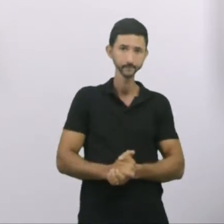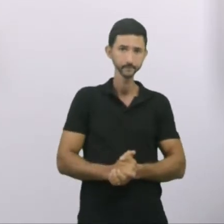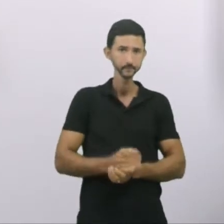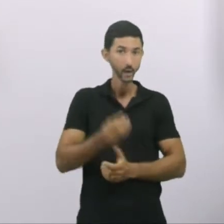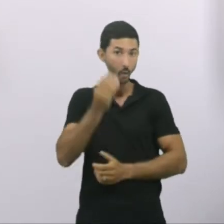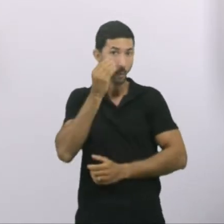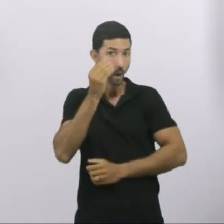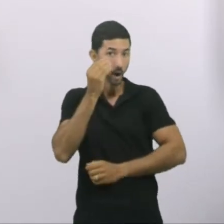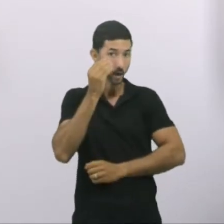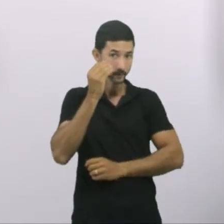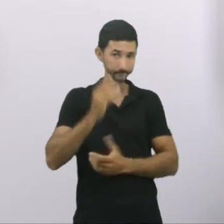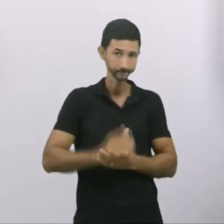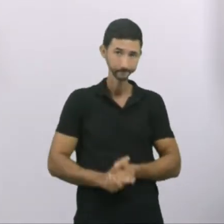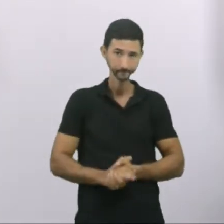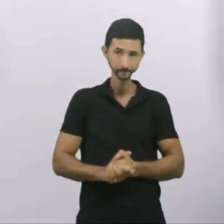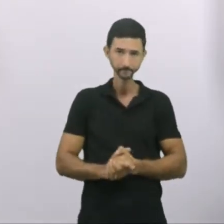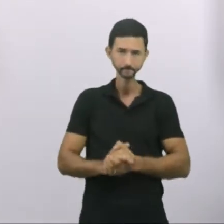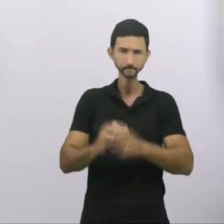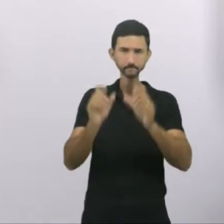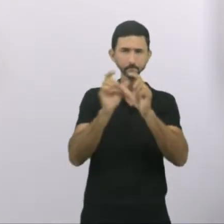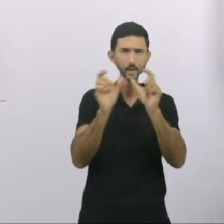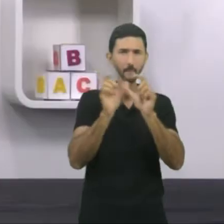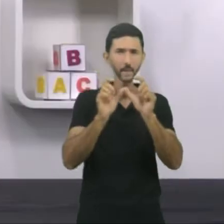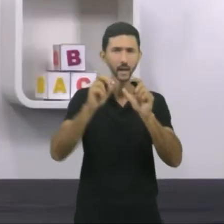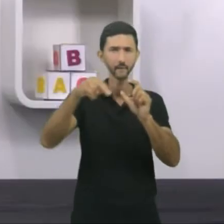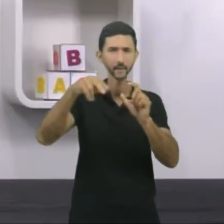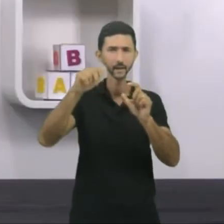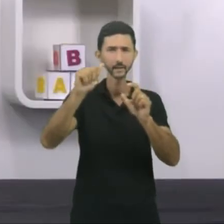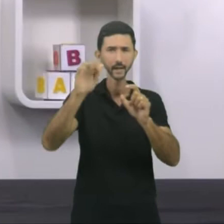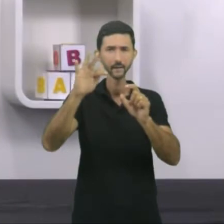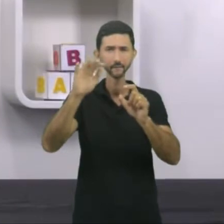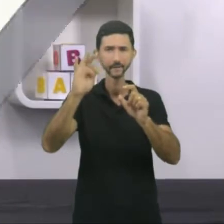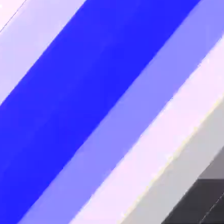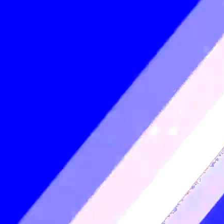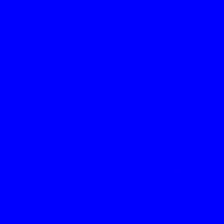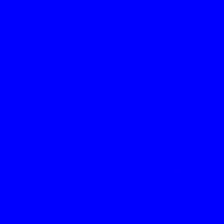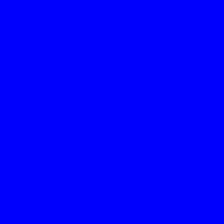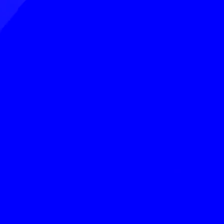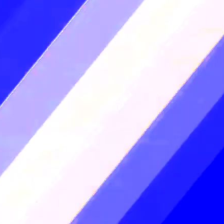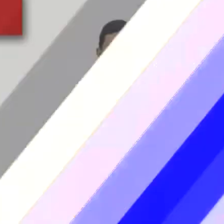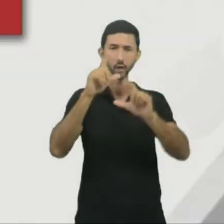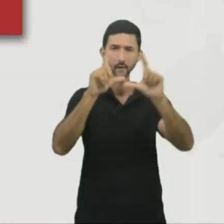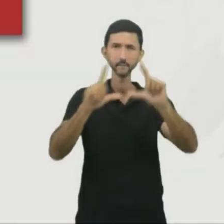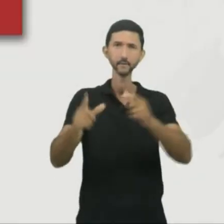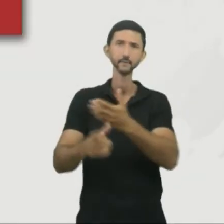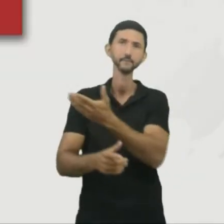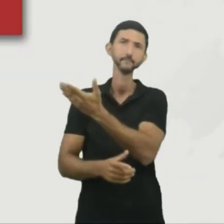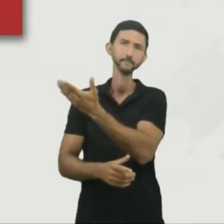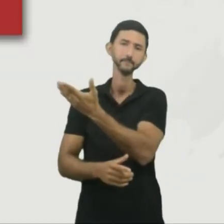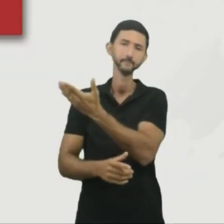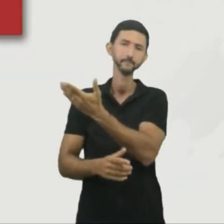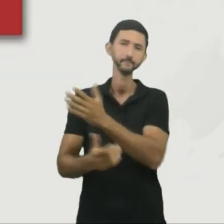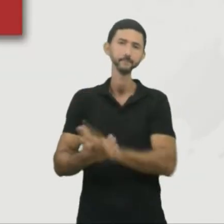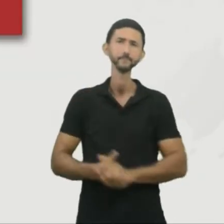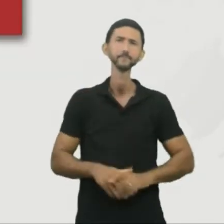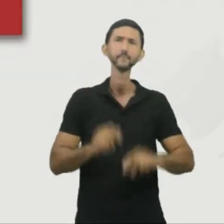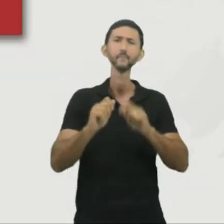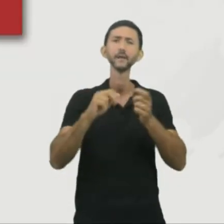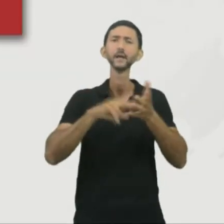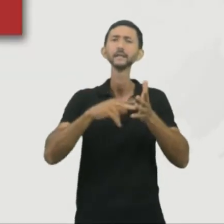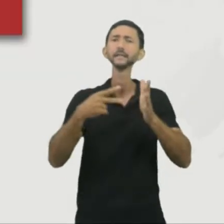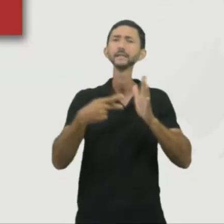fiquem atentos. A palavra NAFTA, olhem para o meu primeiro slide. A palavra NAFTA